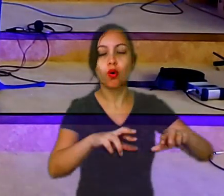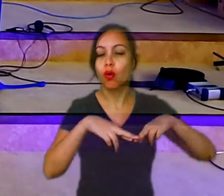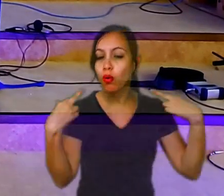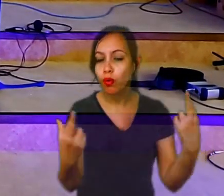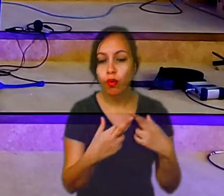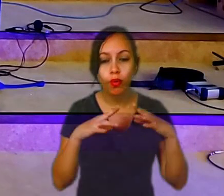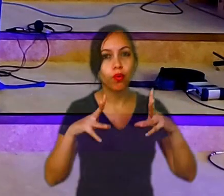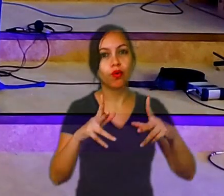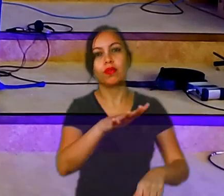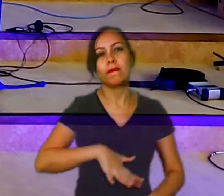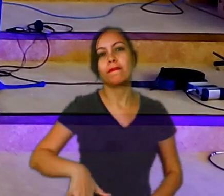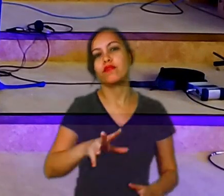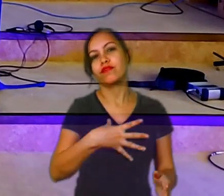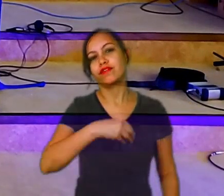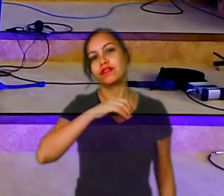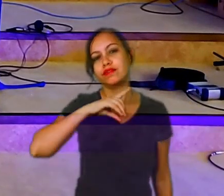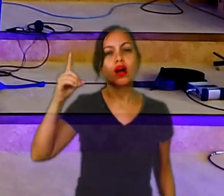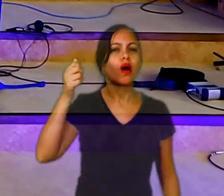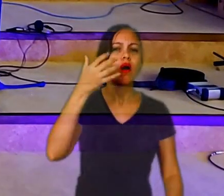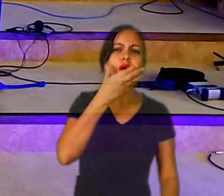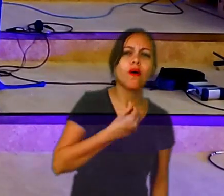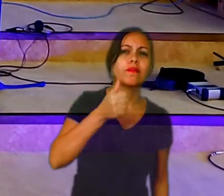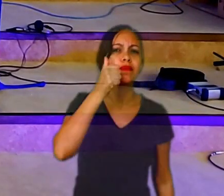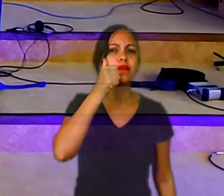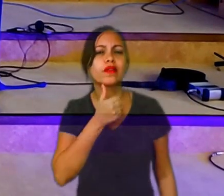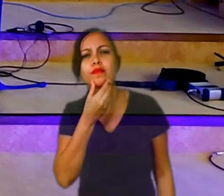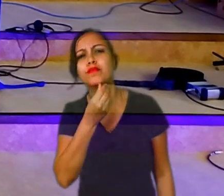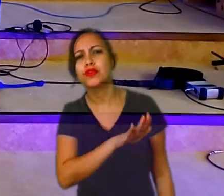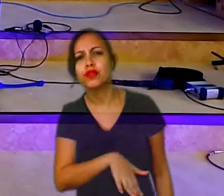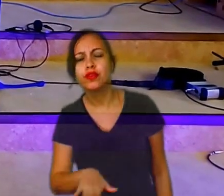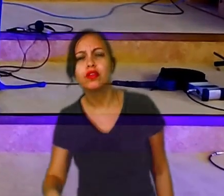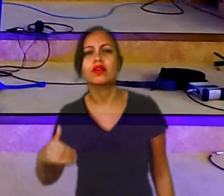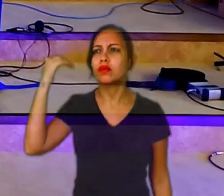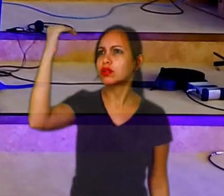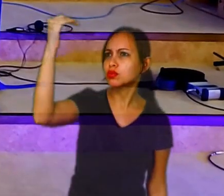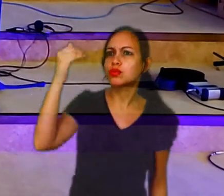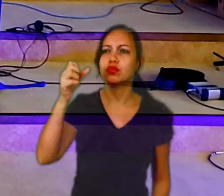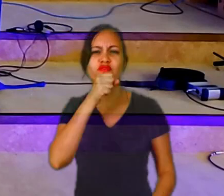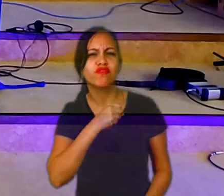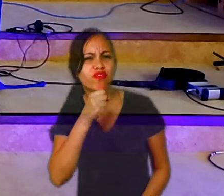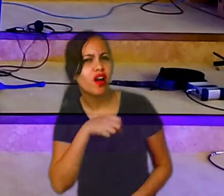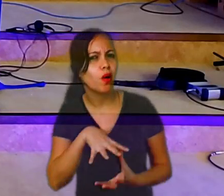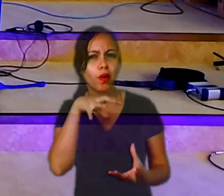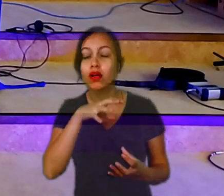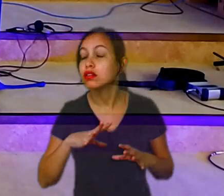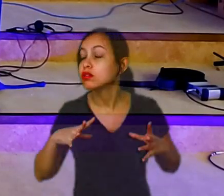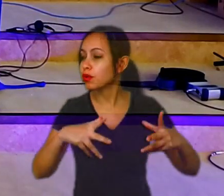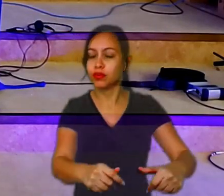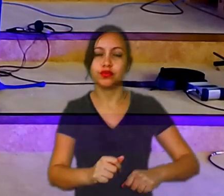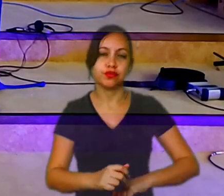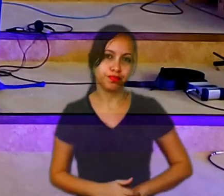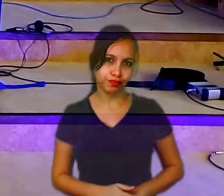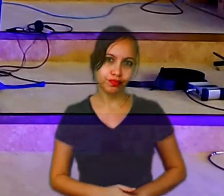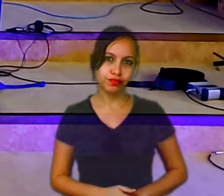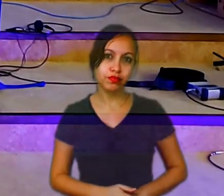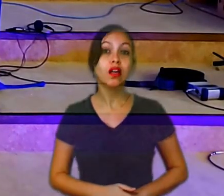de Deus, homem, mulher, menino, adulto, idoso, enfim, todo mundo. E ele